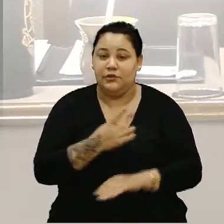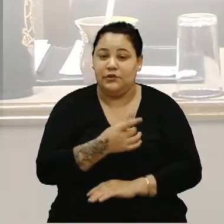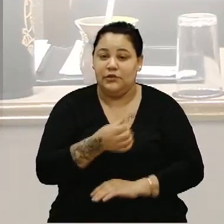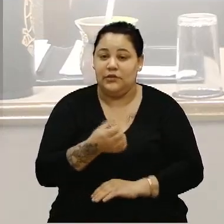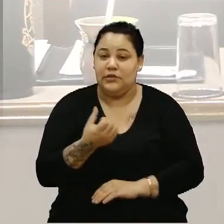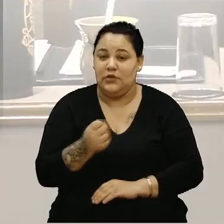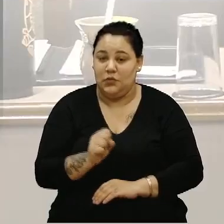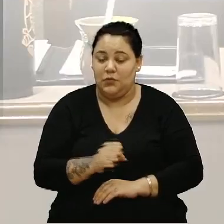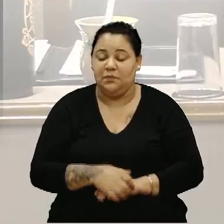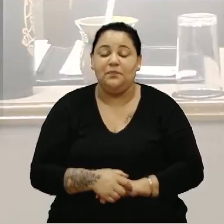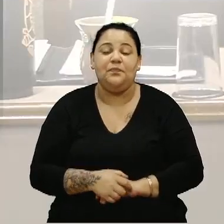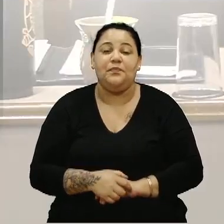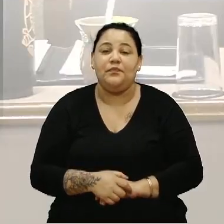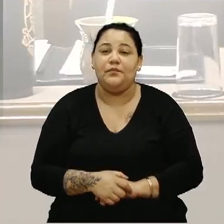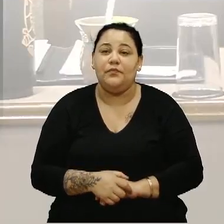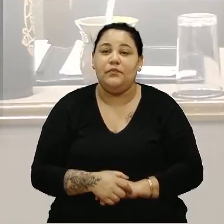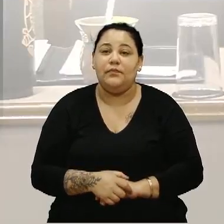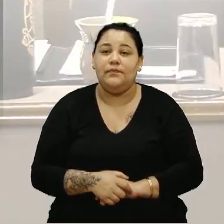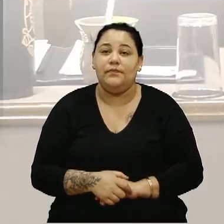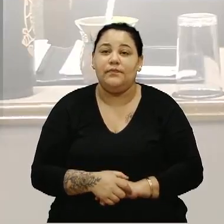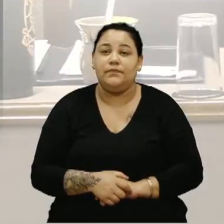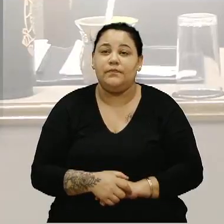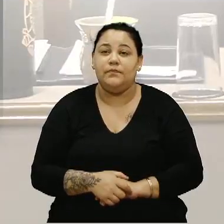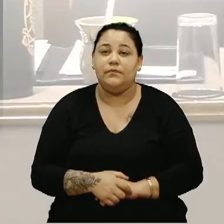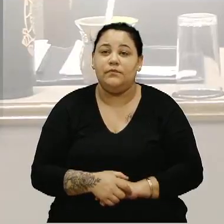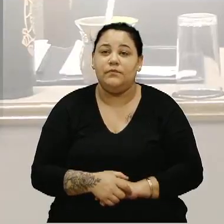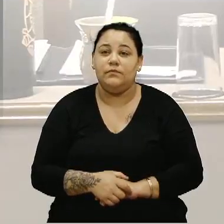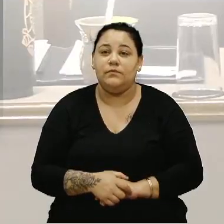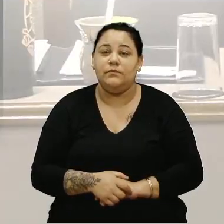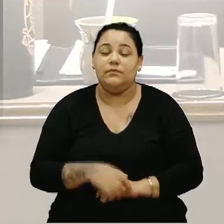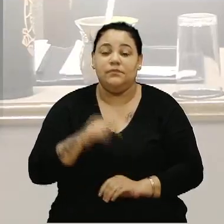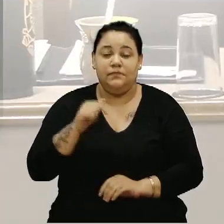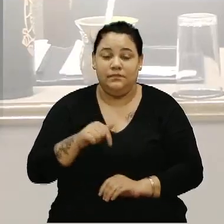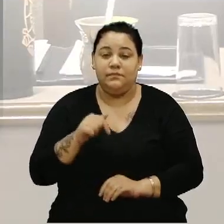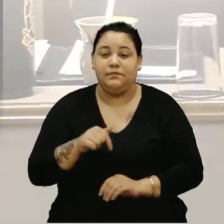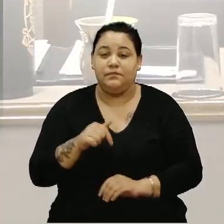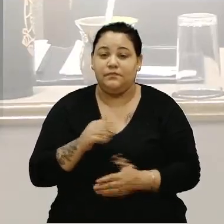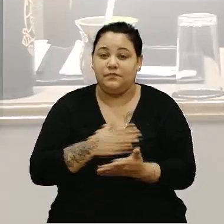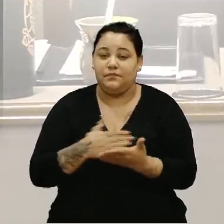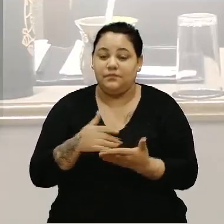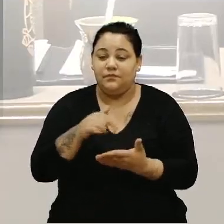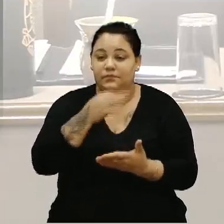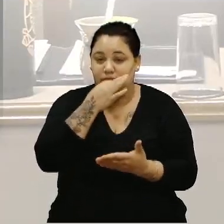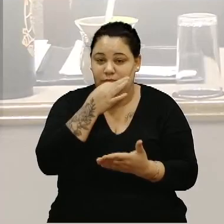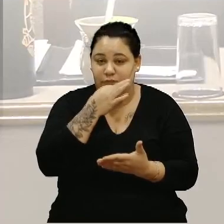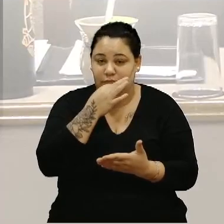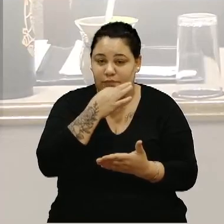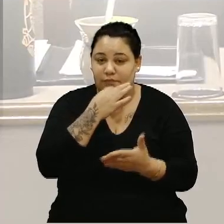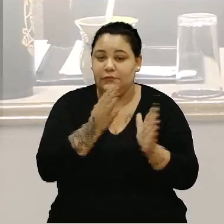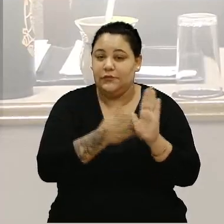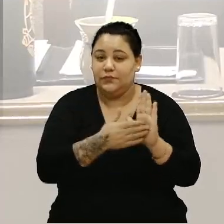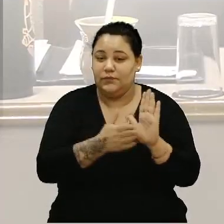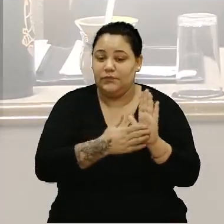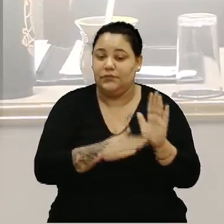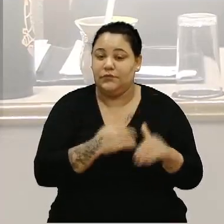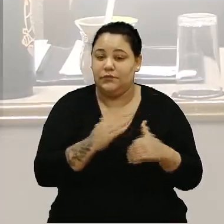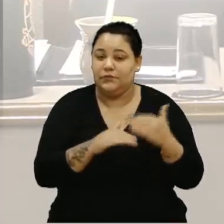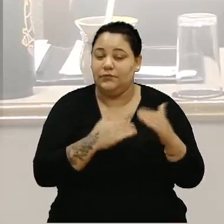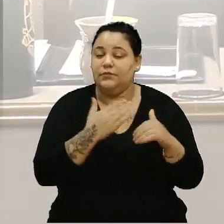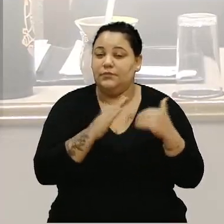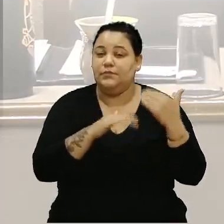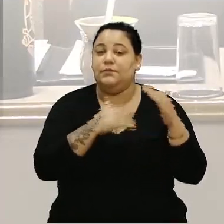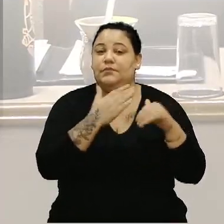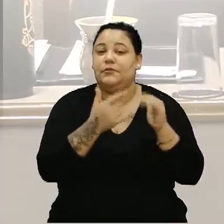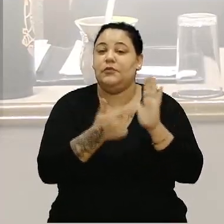168. Esse passo foi parte de um ambicioso plano de expansão, refletindo o crescimento constante